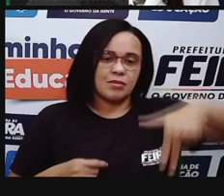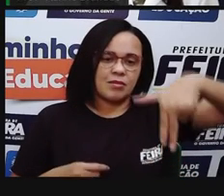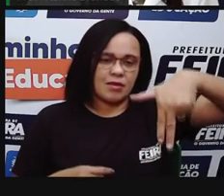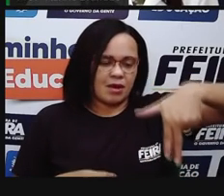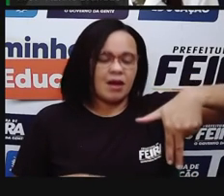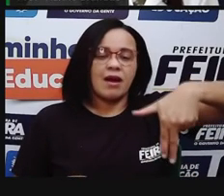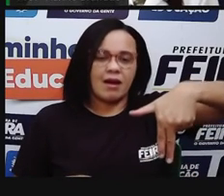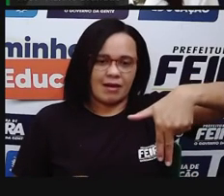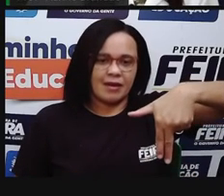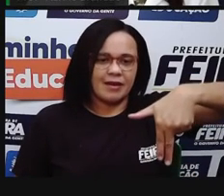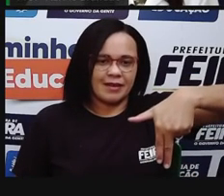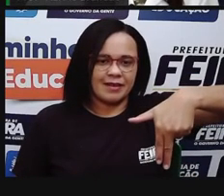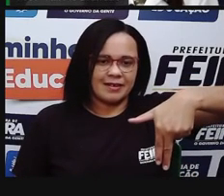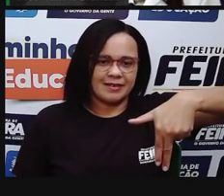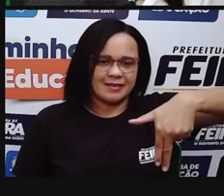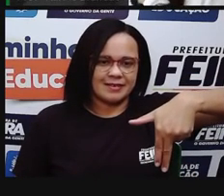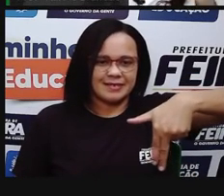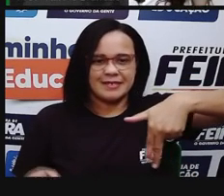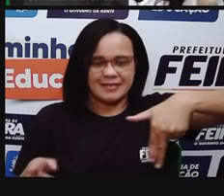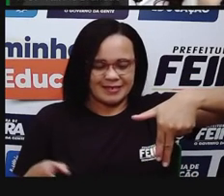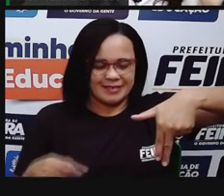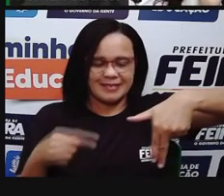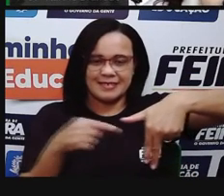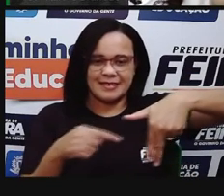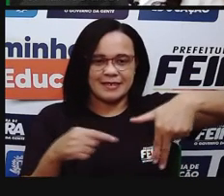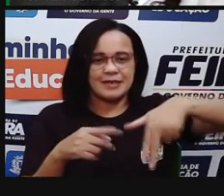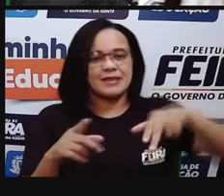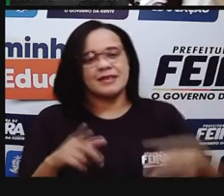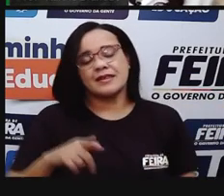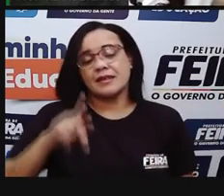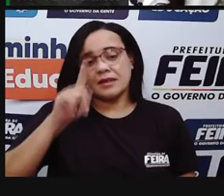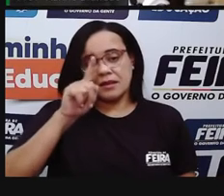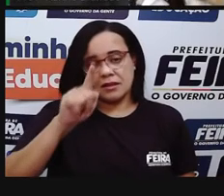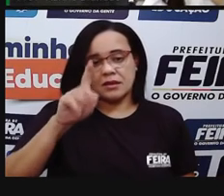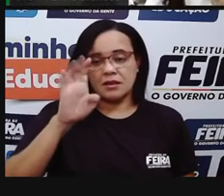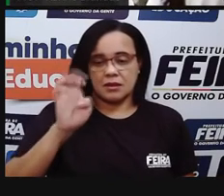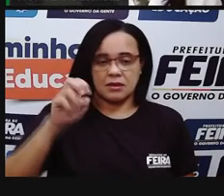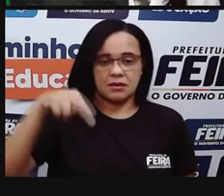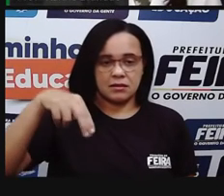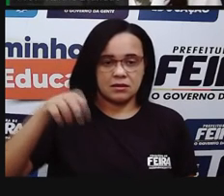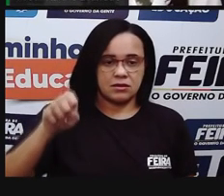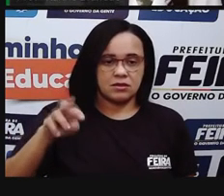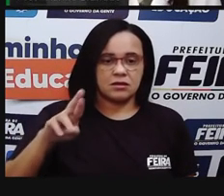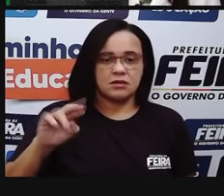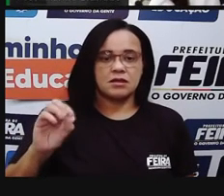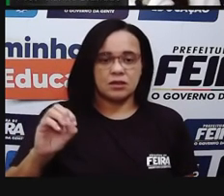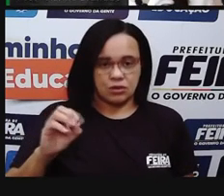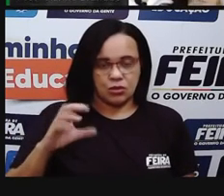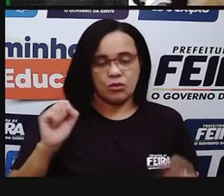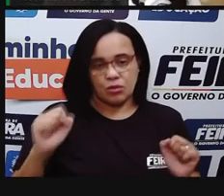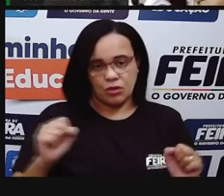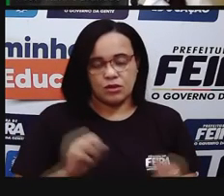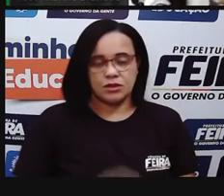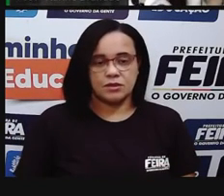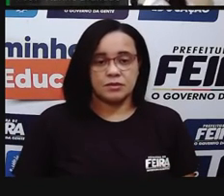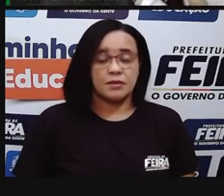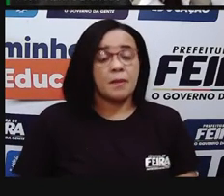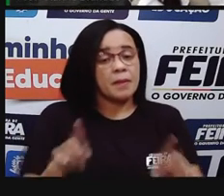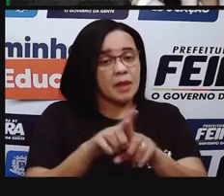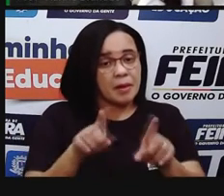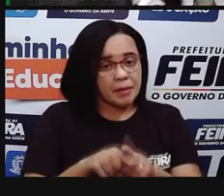quê? Sapiens, ok? Tranquilo? Então, nós temos uma classificação biológica também, nós